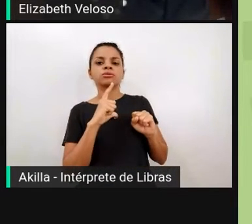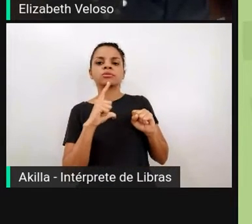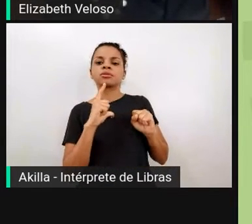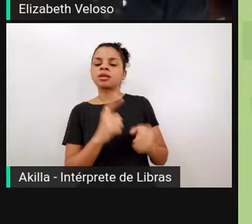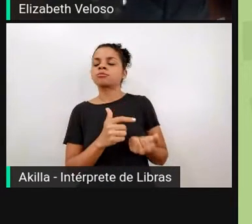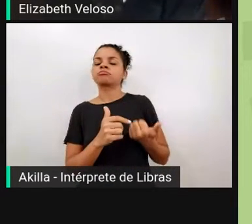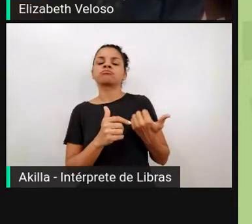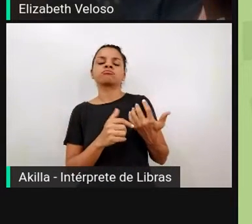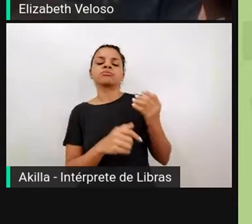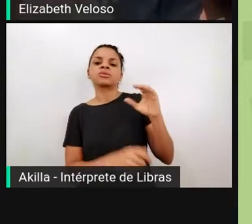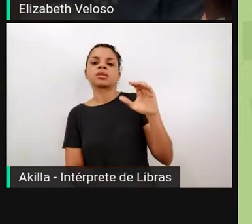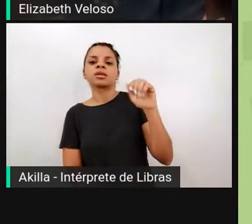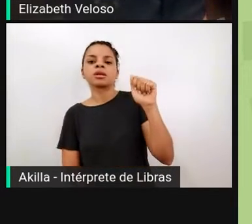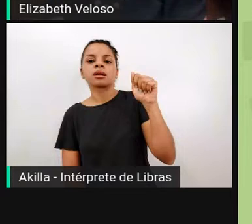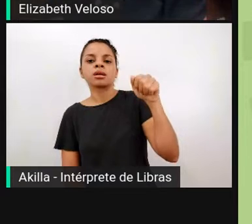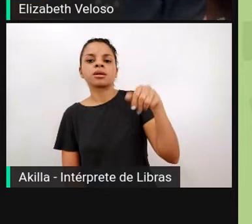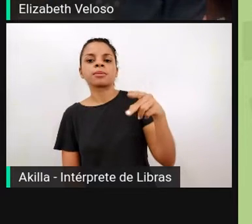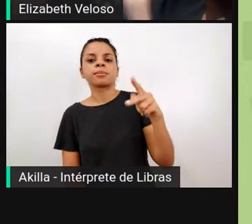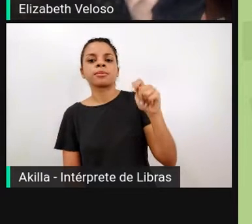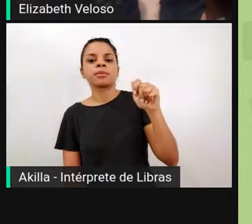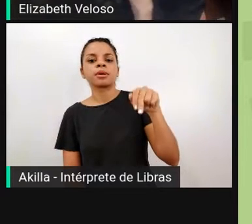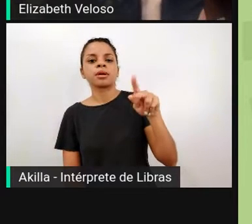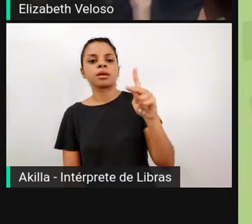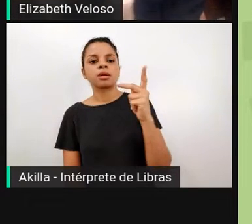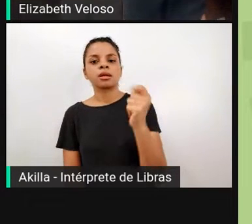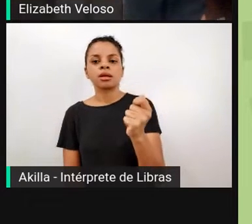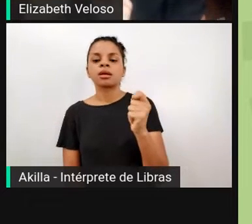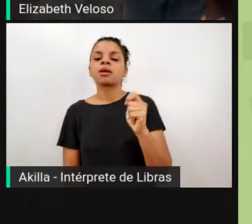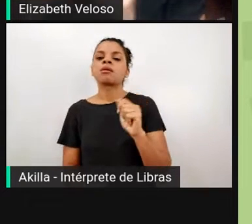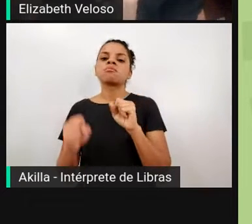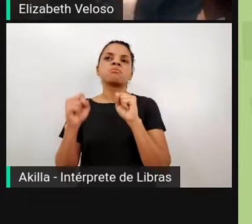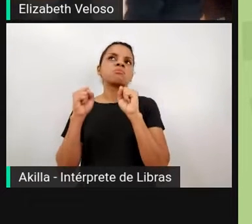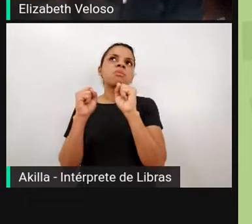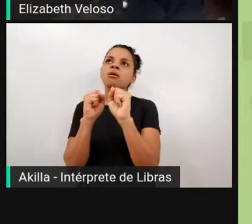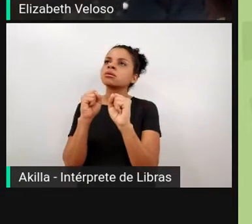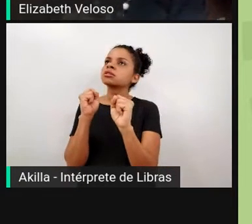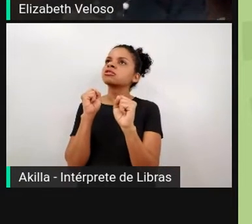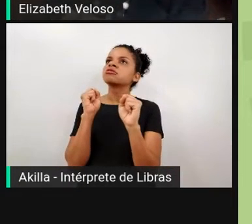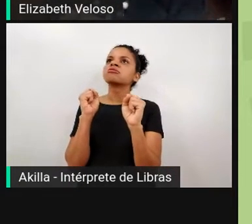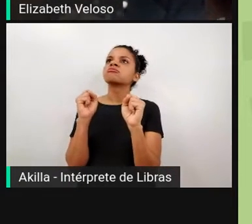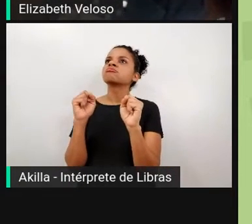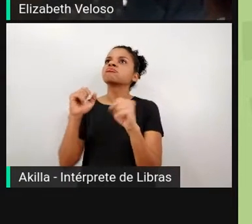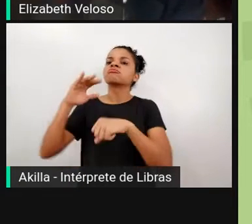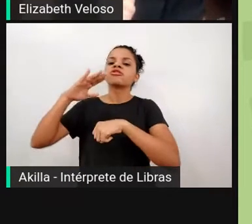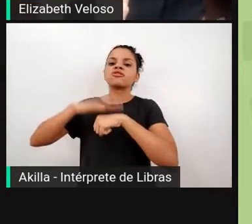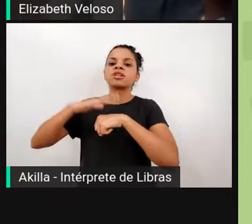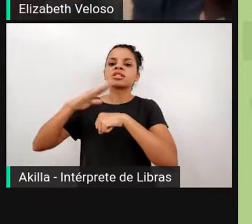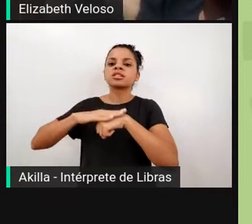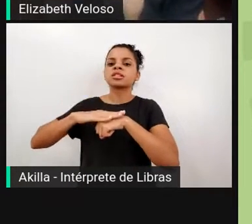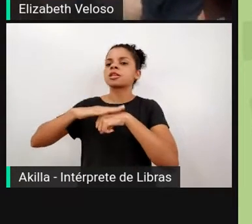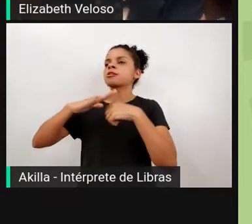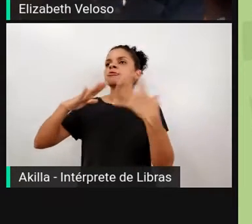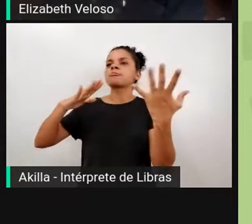uma mobilização, eu posso, inclusive, talvez, enfim, fazer uma grande campanha contra o governo, posso promover um